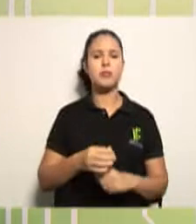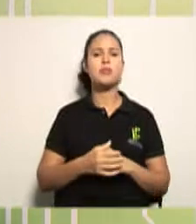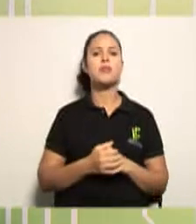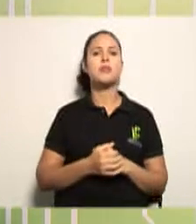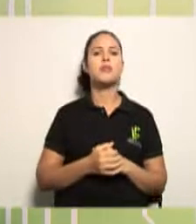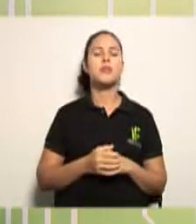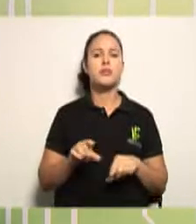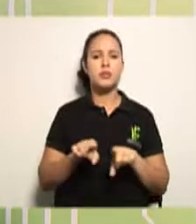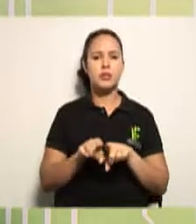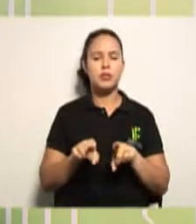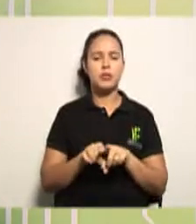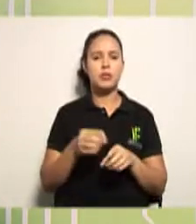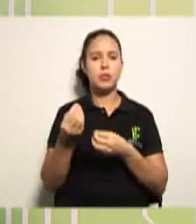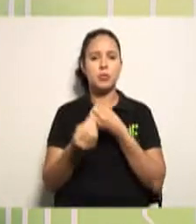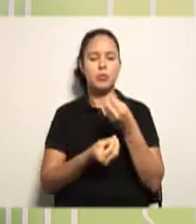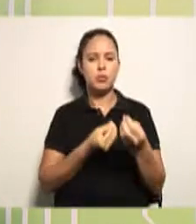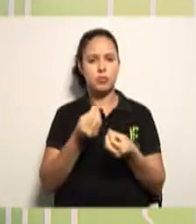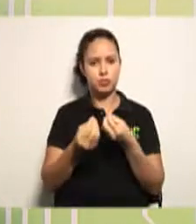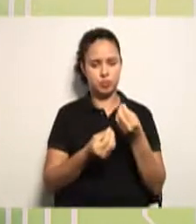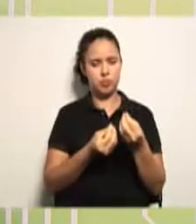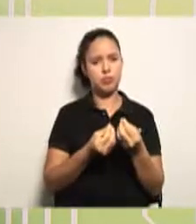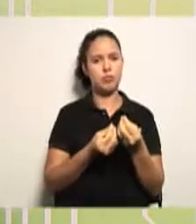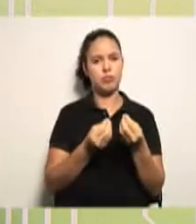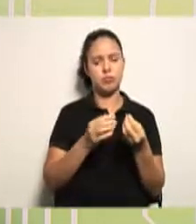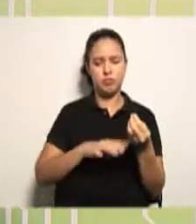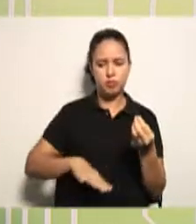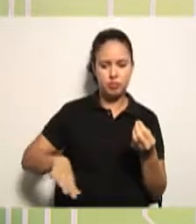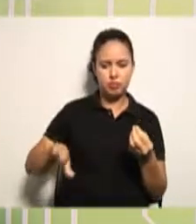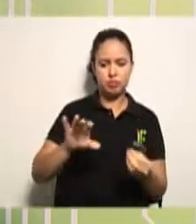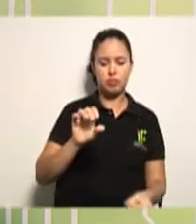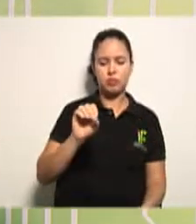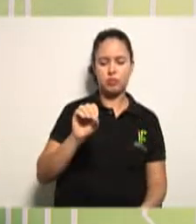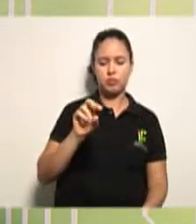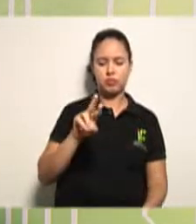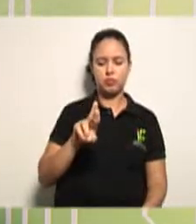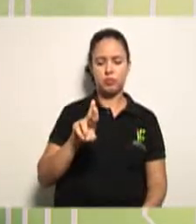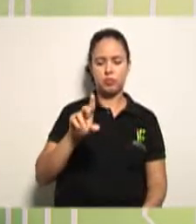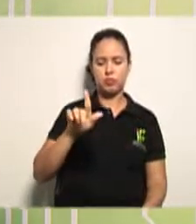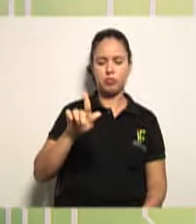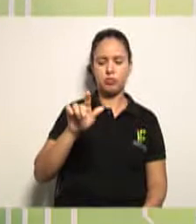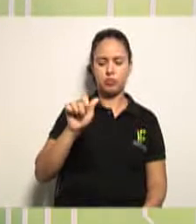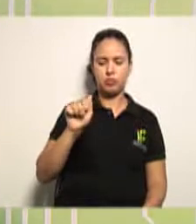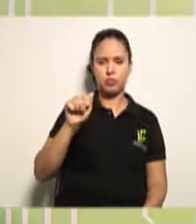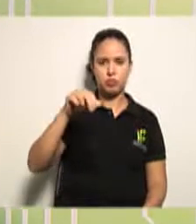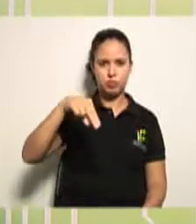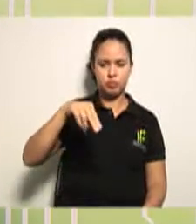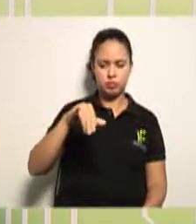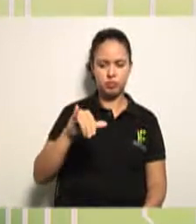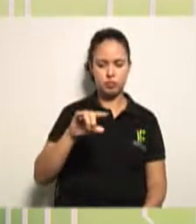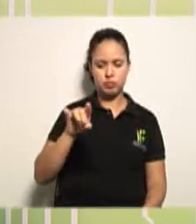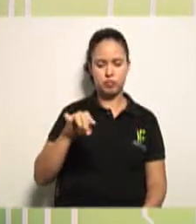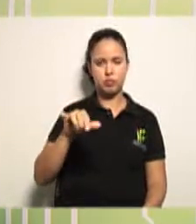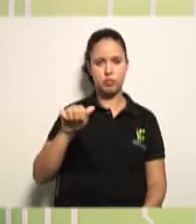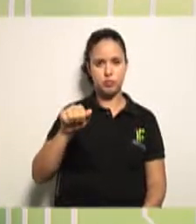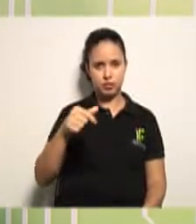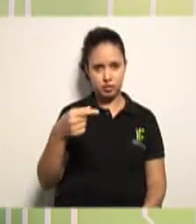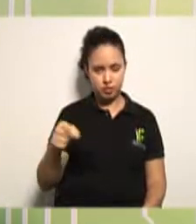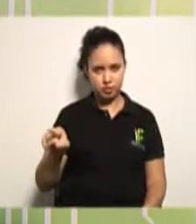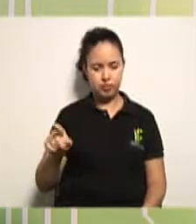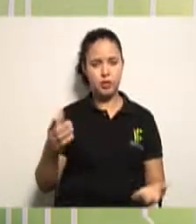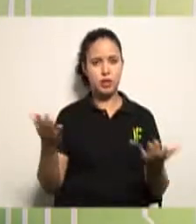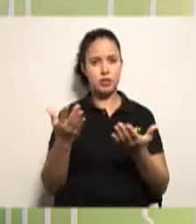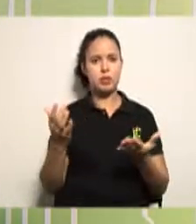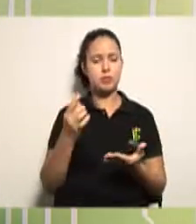as organizações e os tipos de setores que fazem parte dessa organização. Agora a gente vai falar um pouquinho sobre os